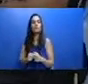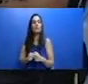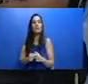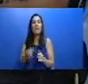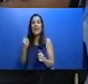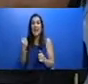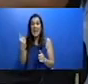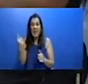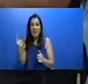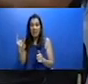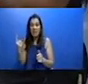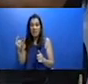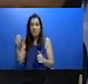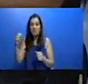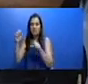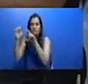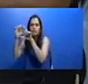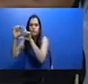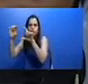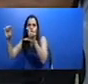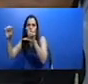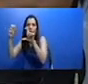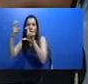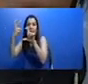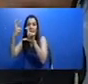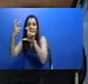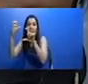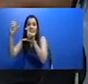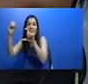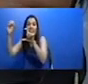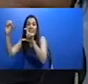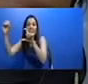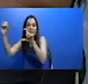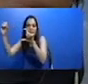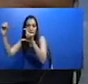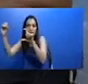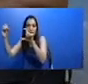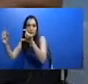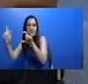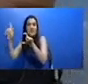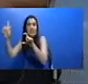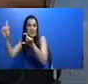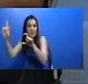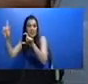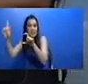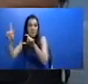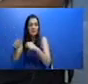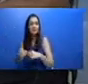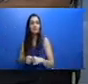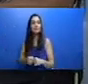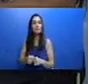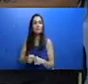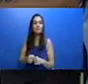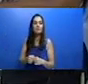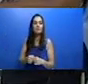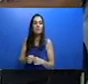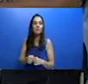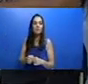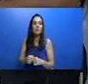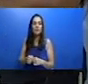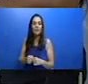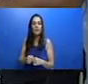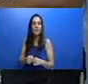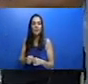olha, 500 gramas, ou seja, meio quilo. Então, cada embalagem vem 500